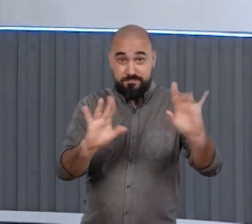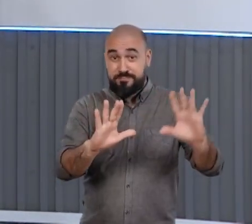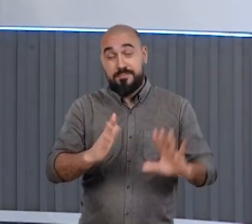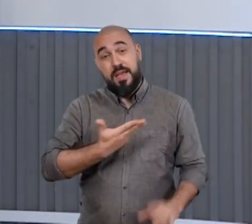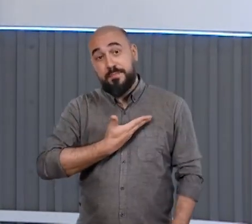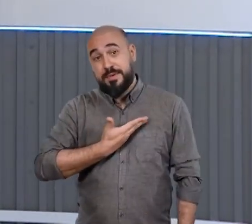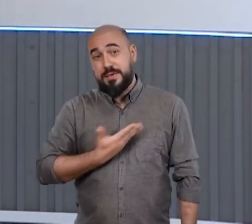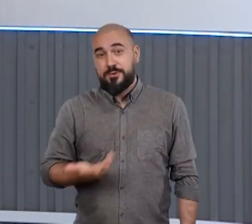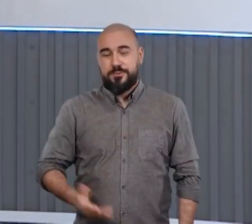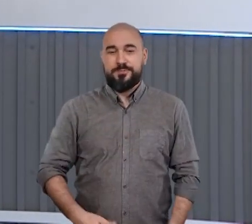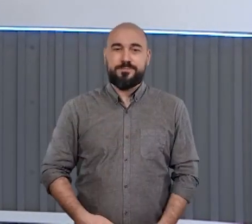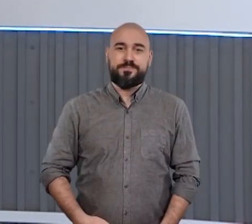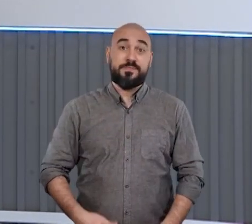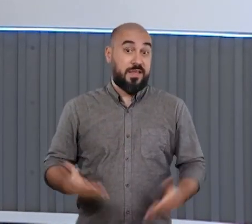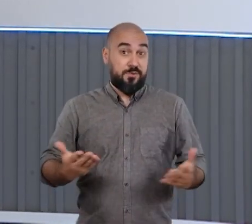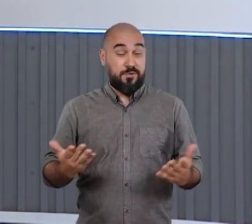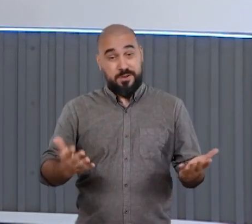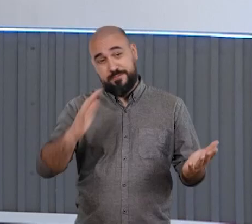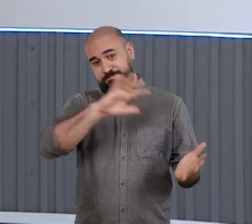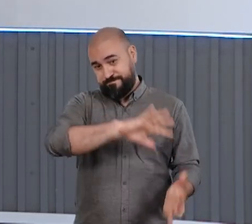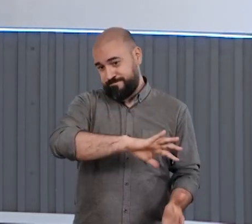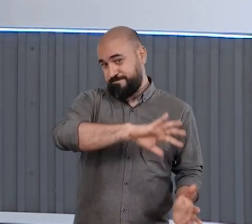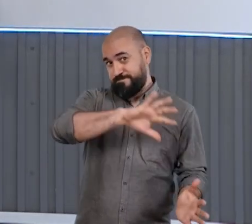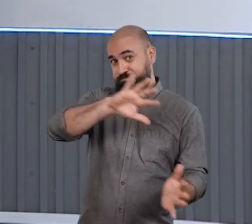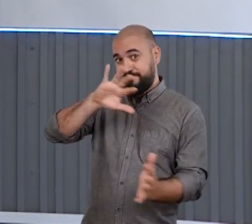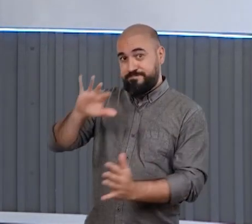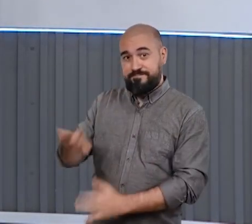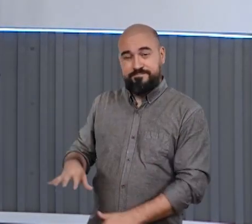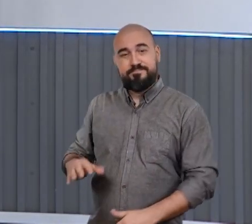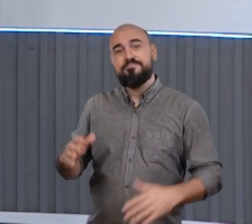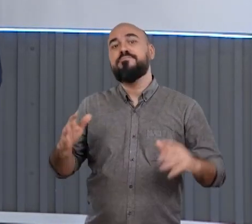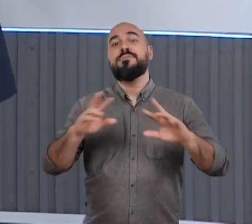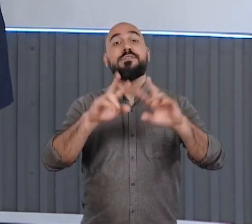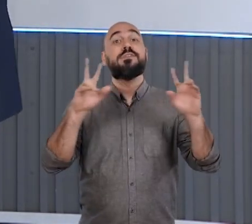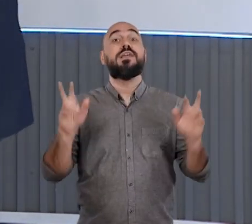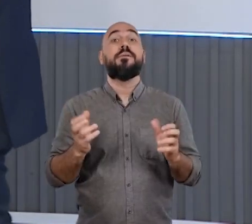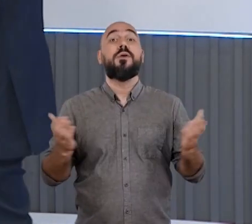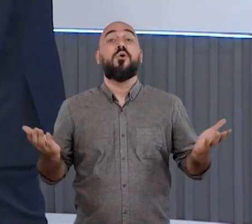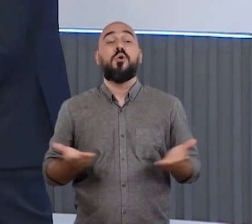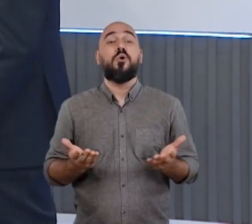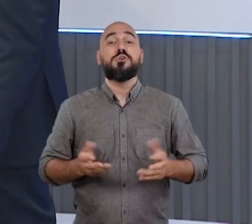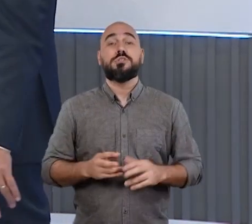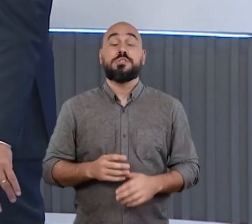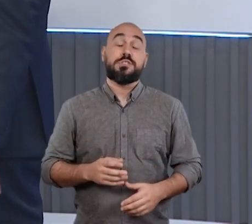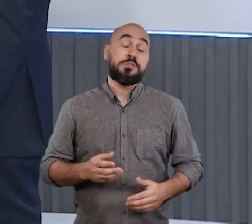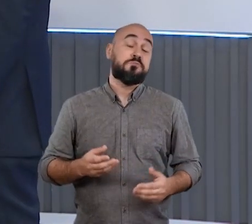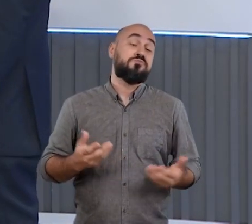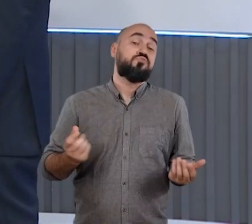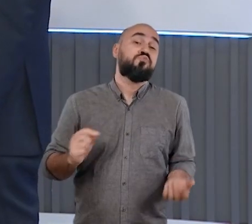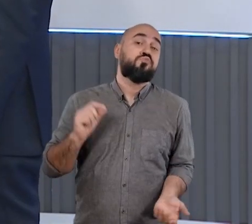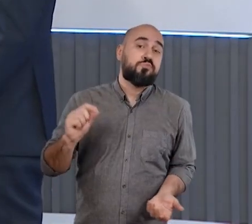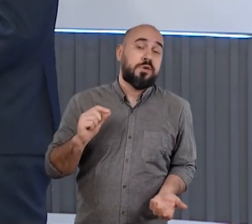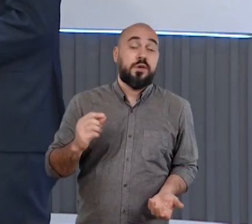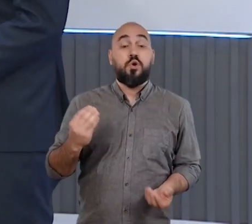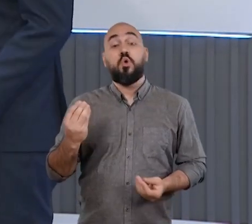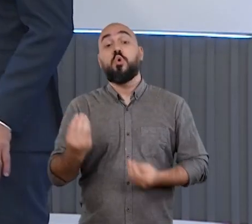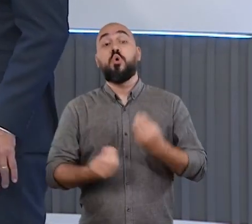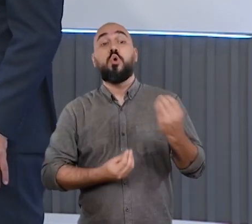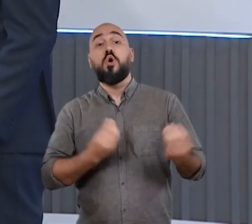Então, dito tudo isso, estamos prontos para o tema de hoje, que vamos falar sobre